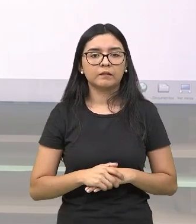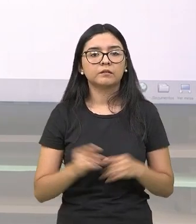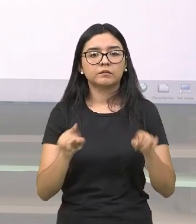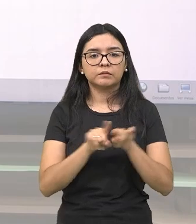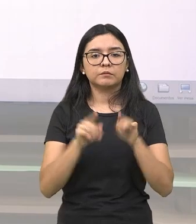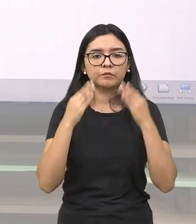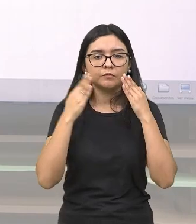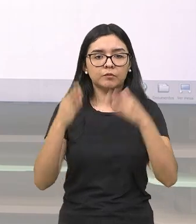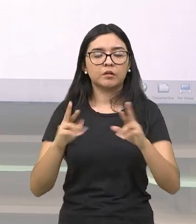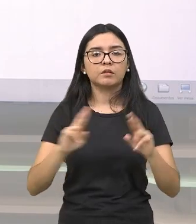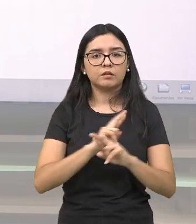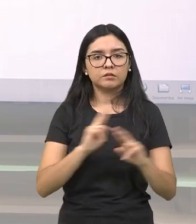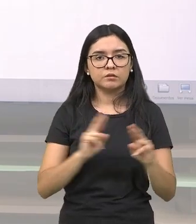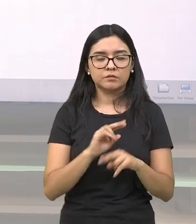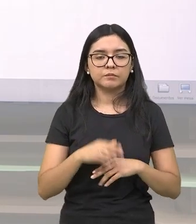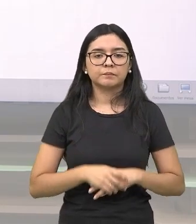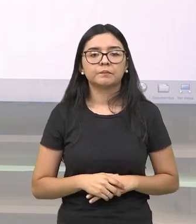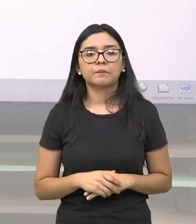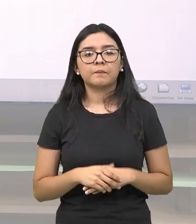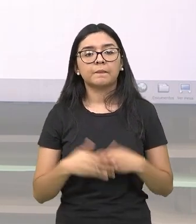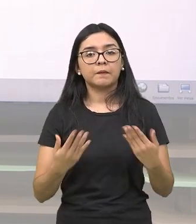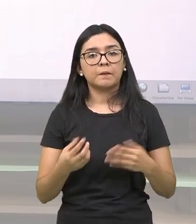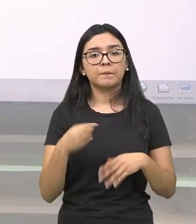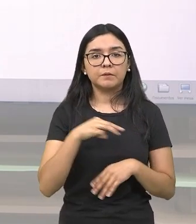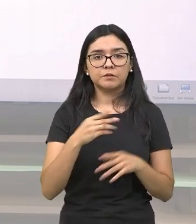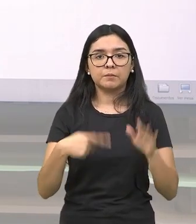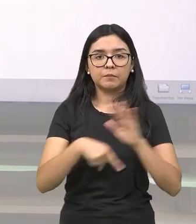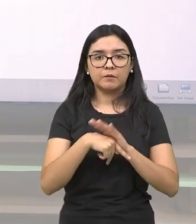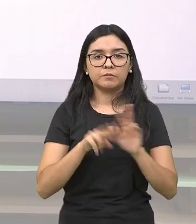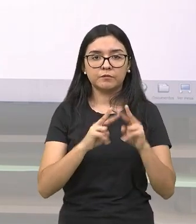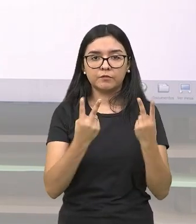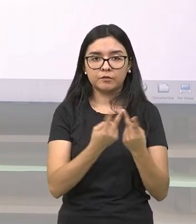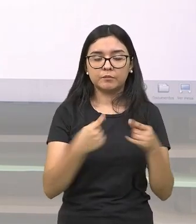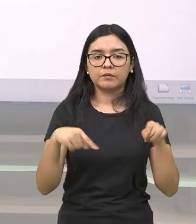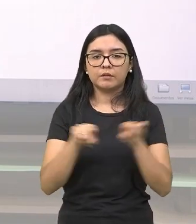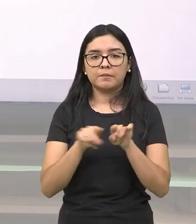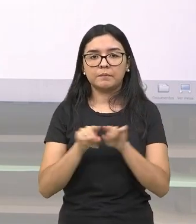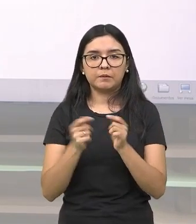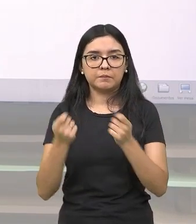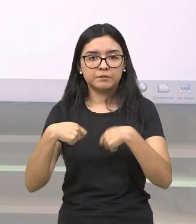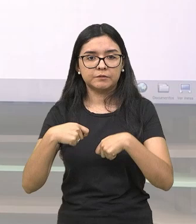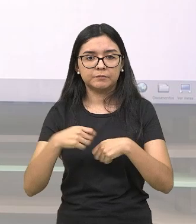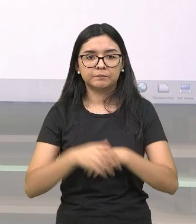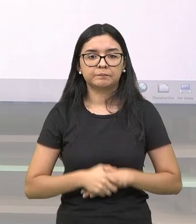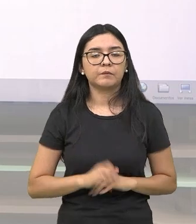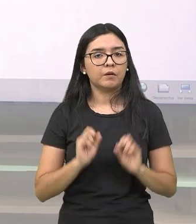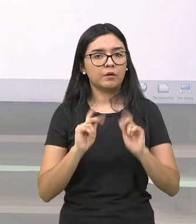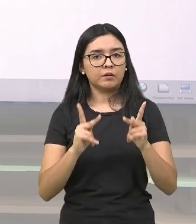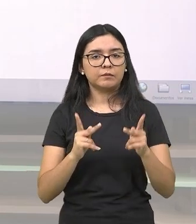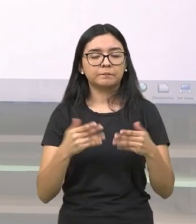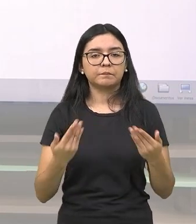especial, quanto à relação entre medida de volume e medida de capacidade. Tudo